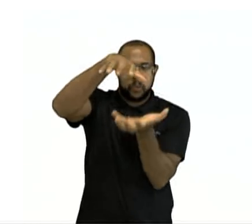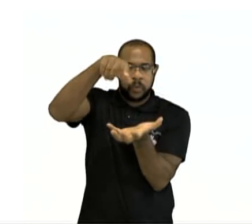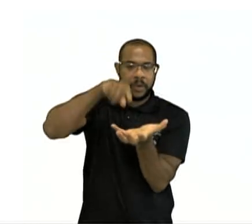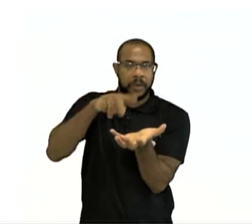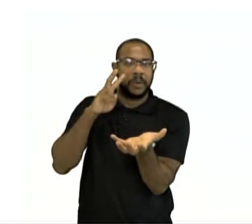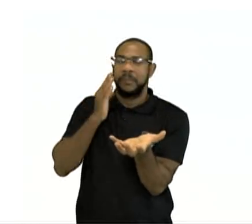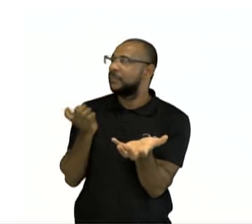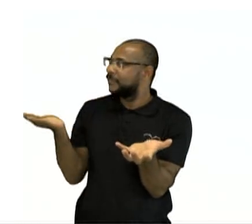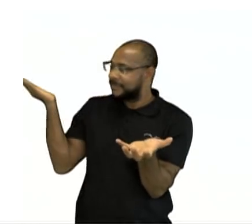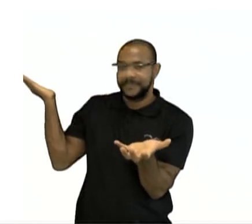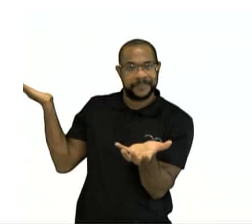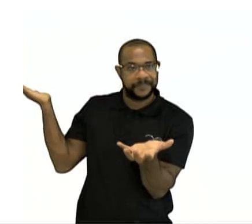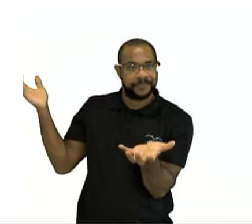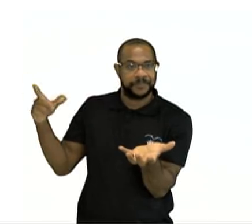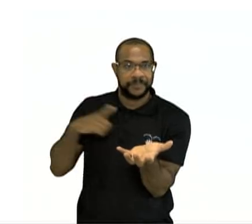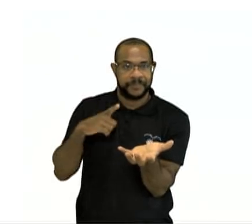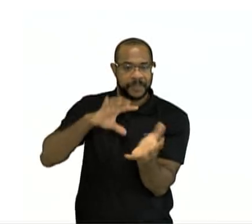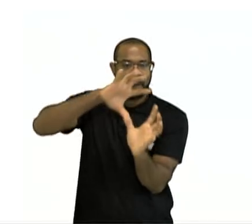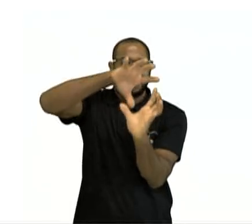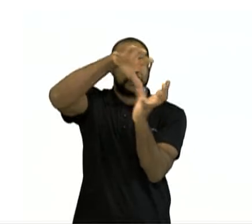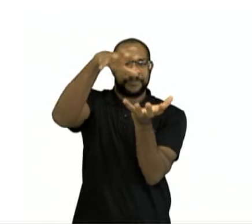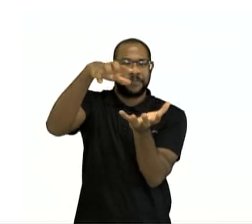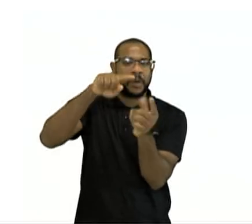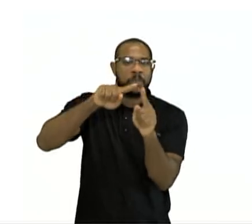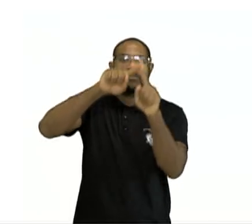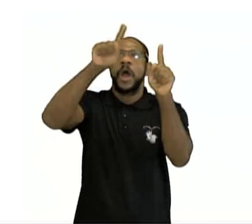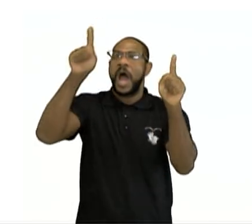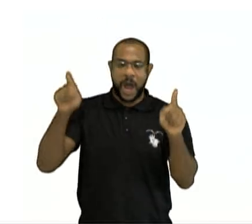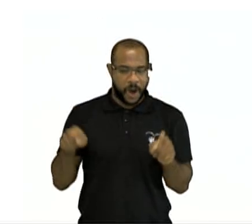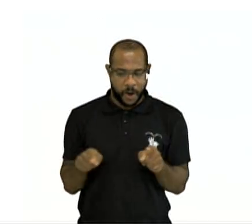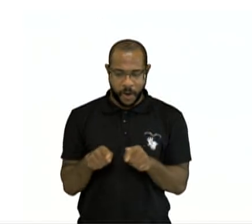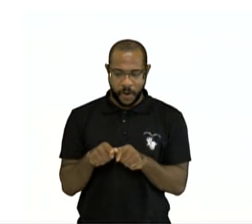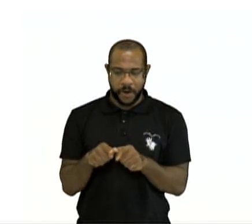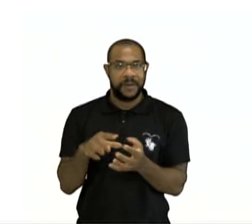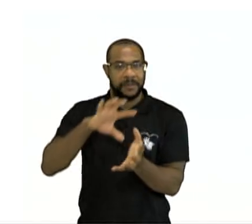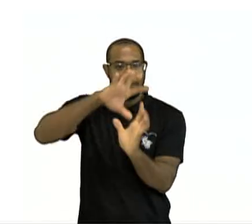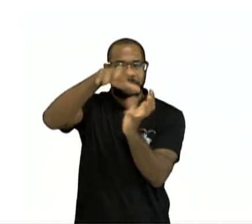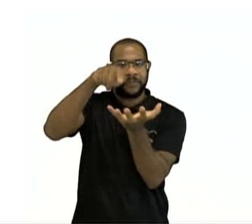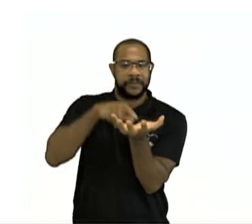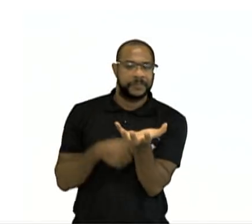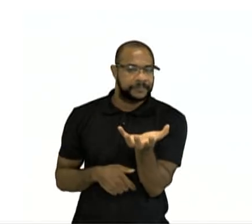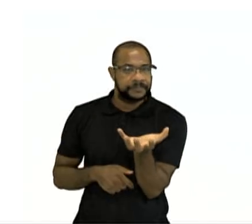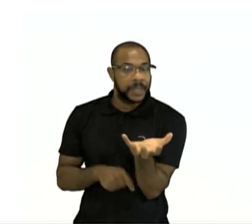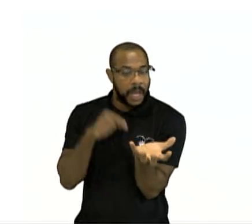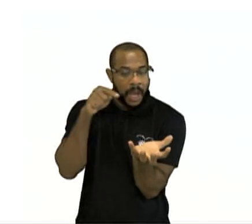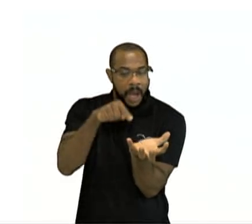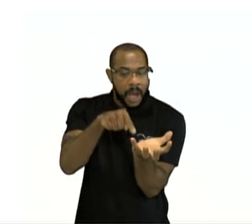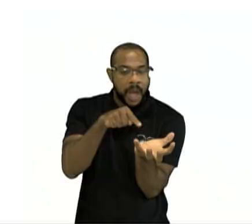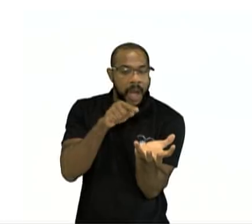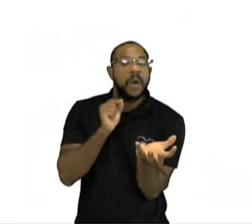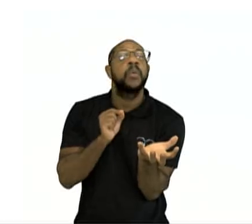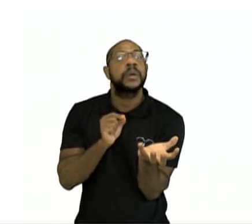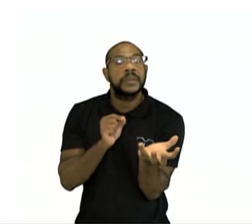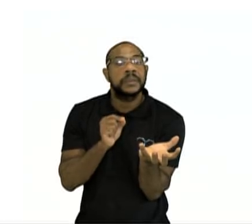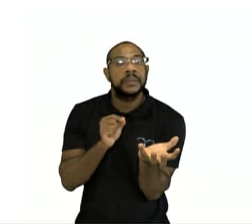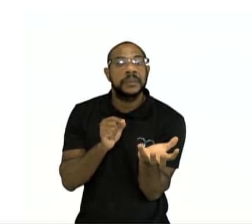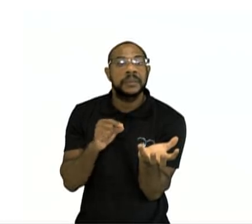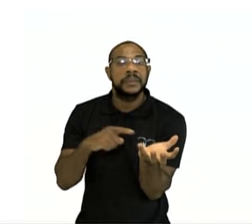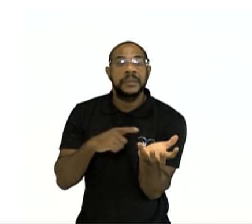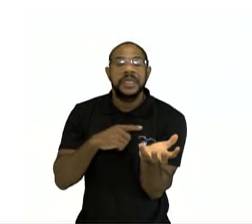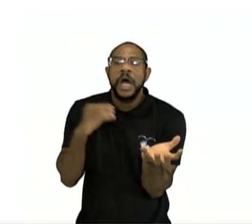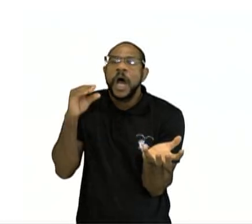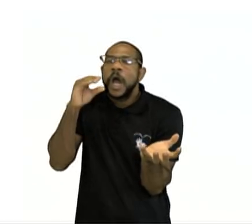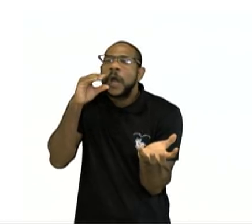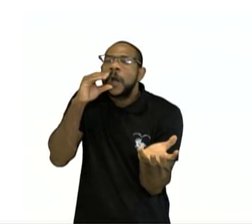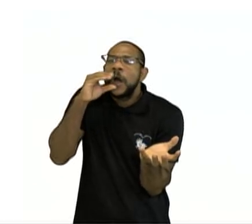tem um formato arredondado, vamos dizer assim, e a partir desse formato, ele é aquecido de